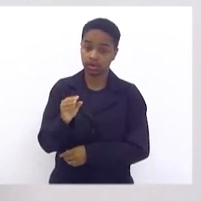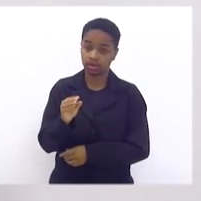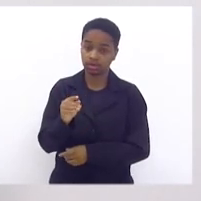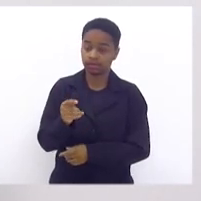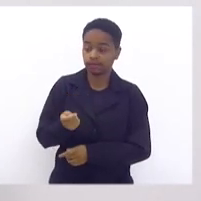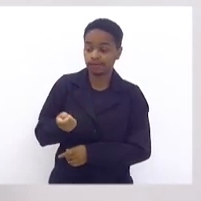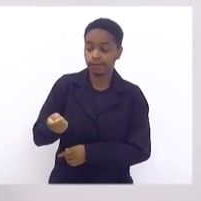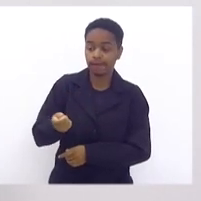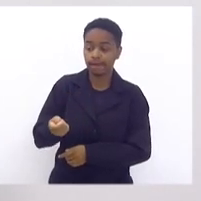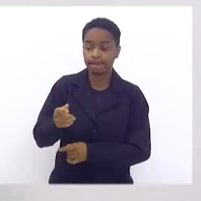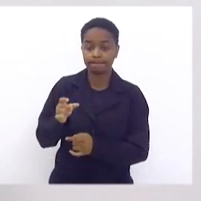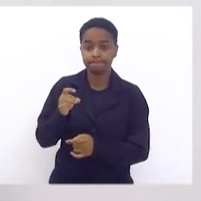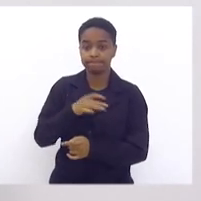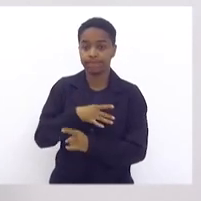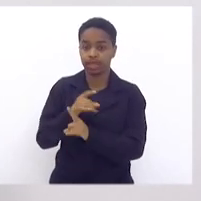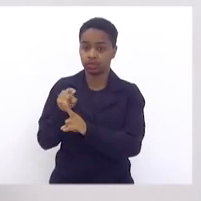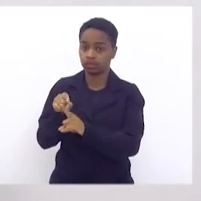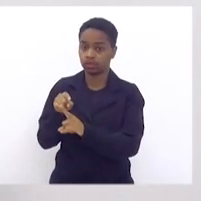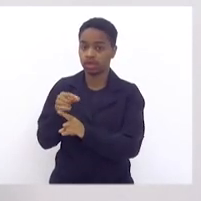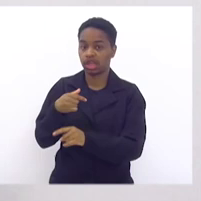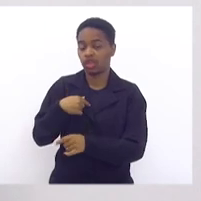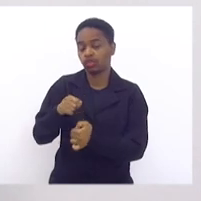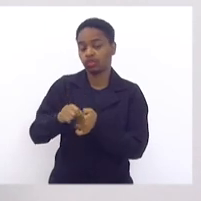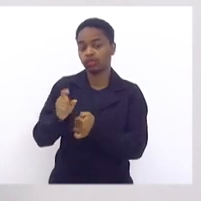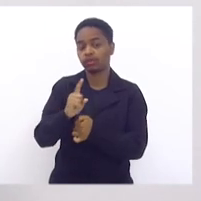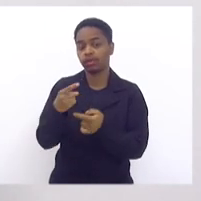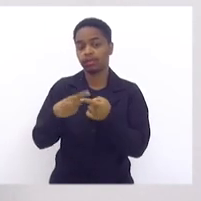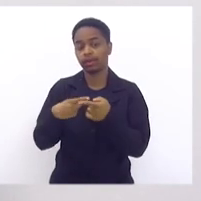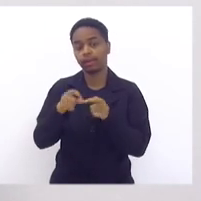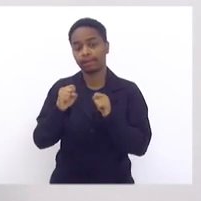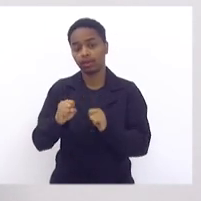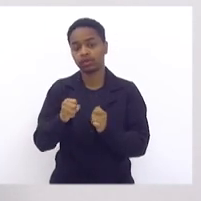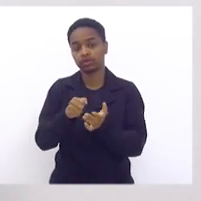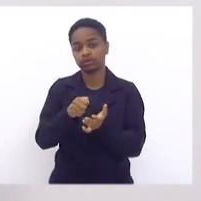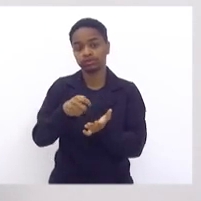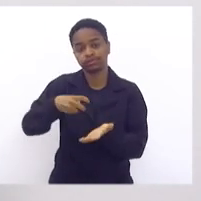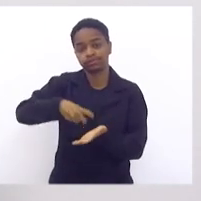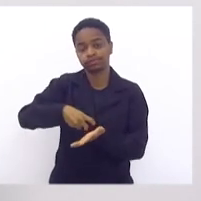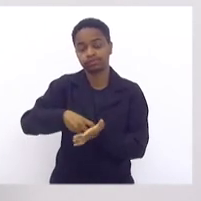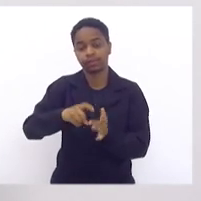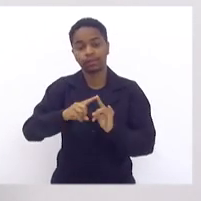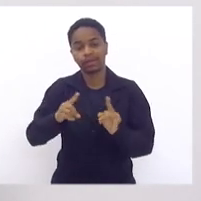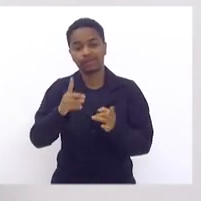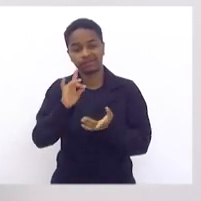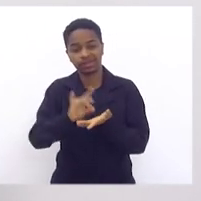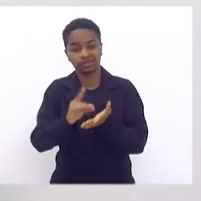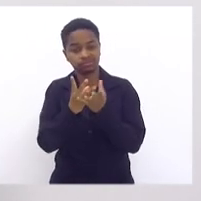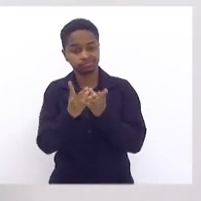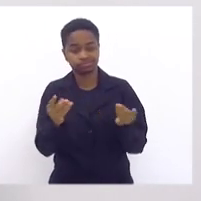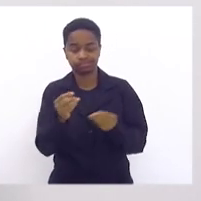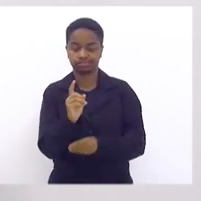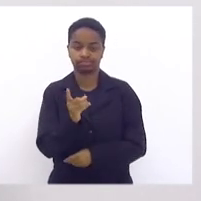porque eu posso ser punido. Mas não cura o mal que está